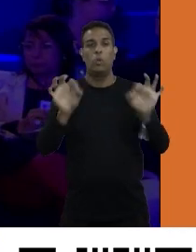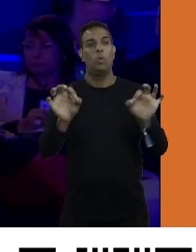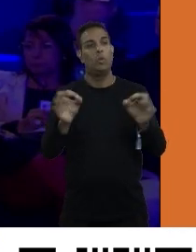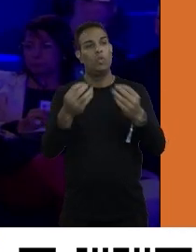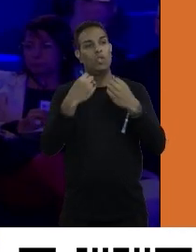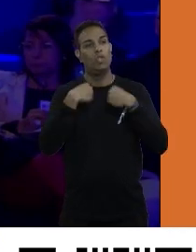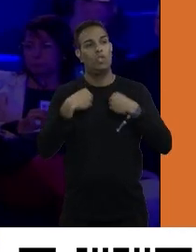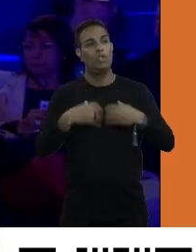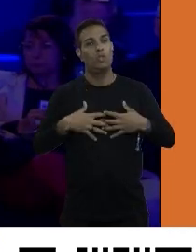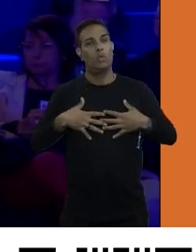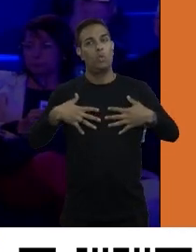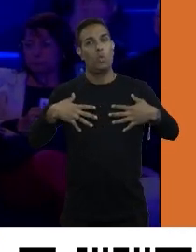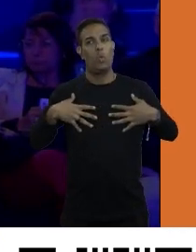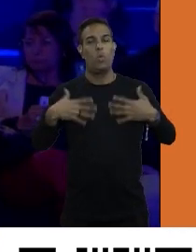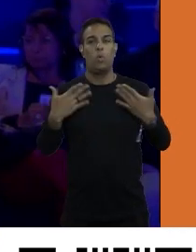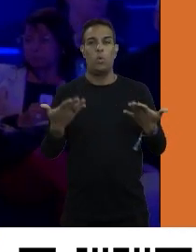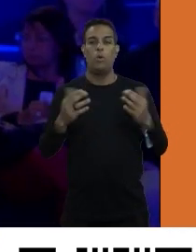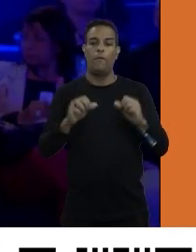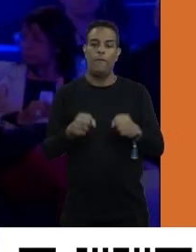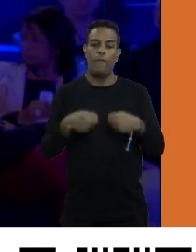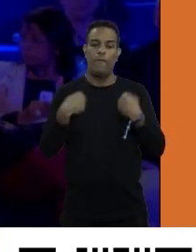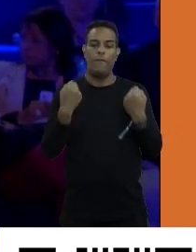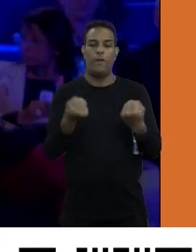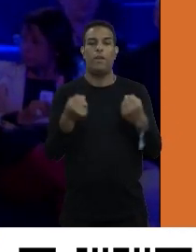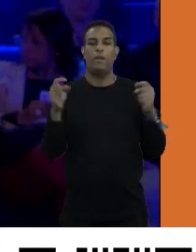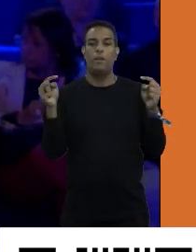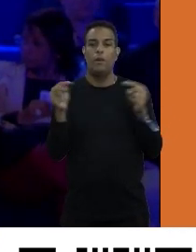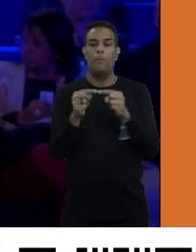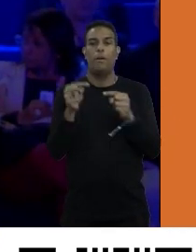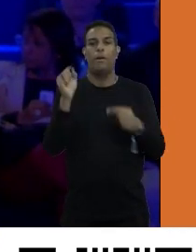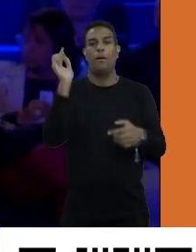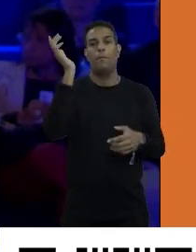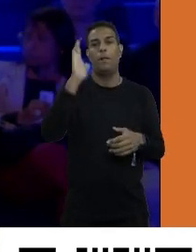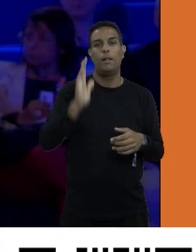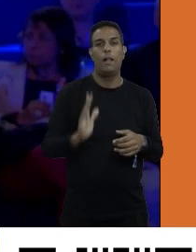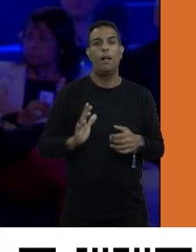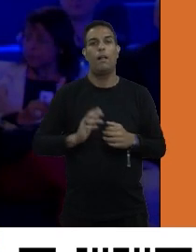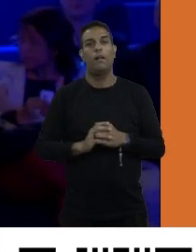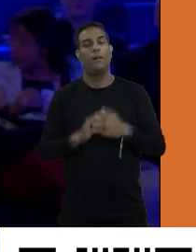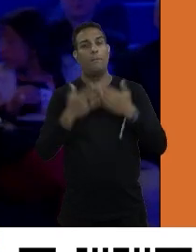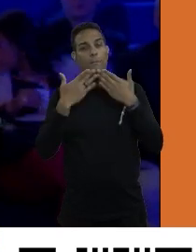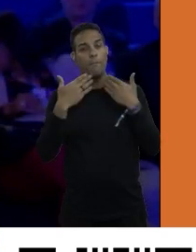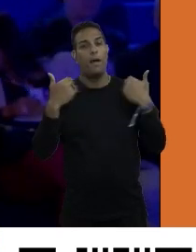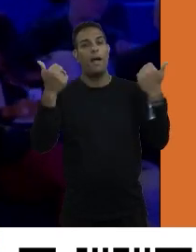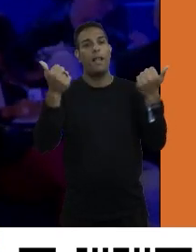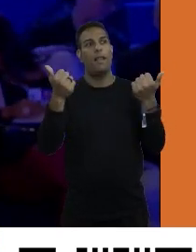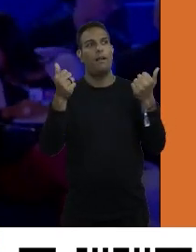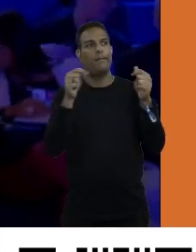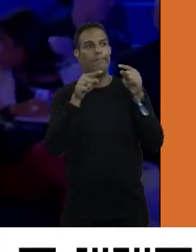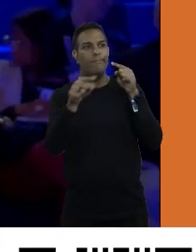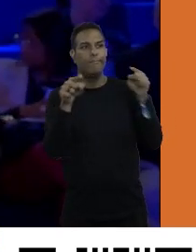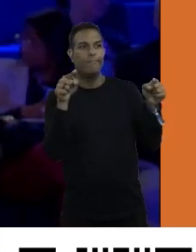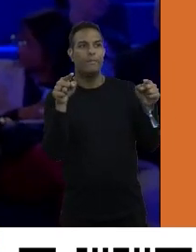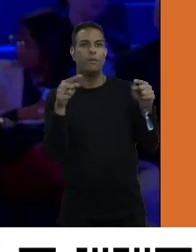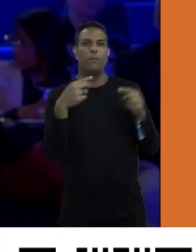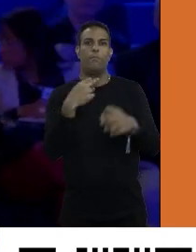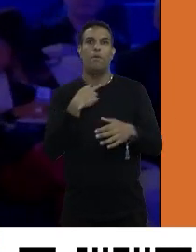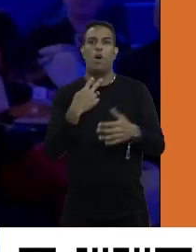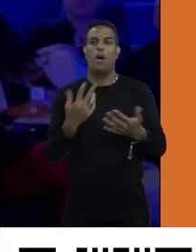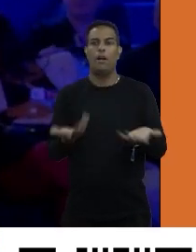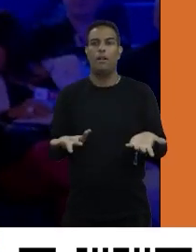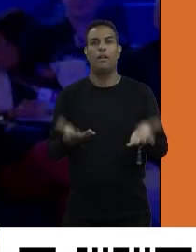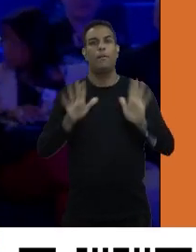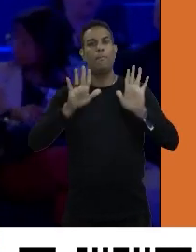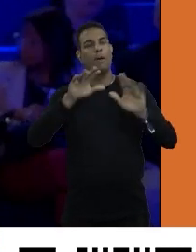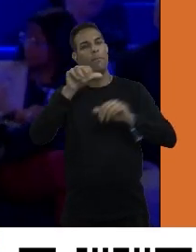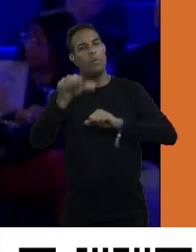tinham muito orgulho, né, de defender a camisa da seleção brasileira, de fazer o melhor que a gente for. Não que os atuais não tenham, tá?